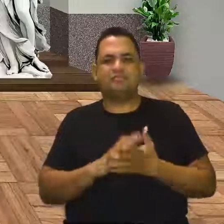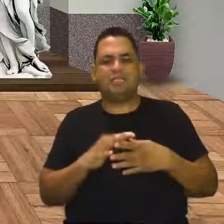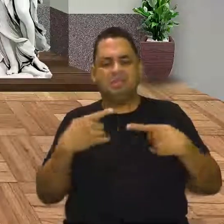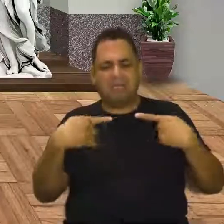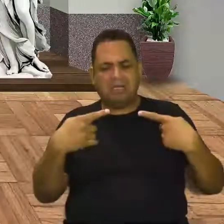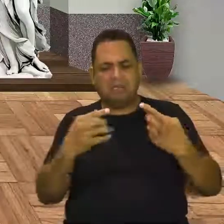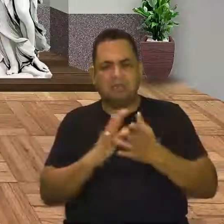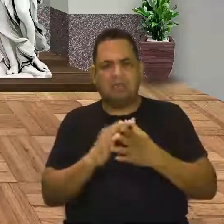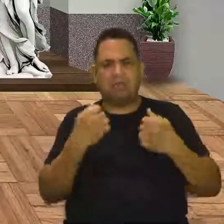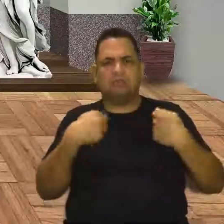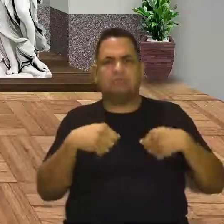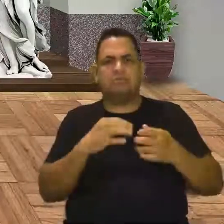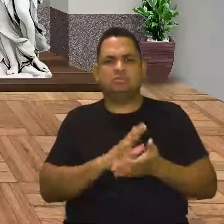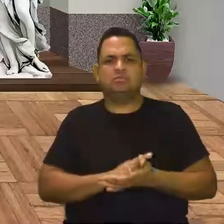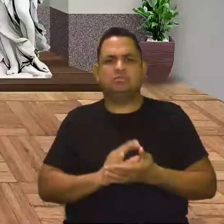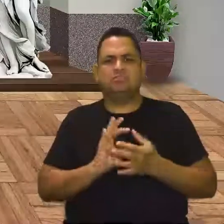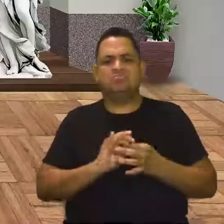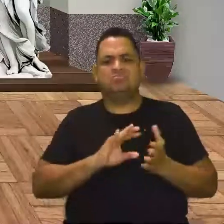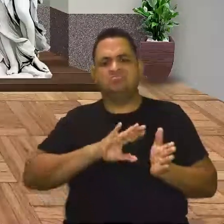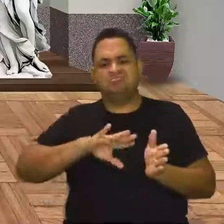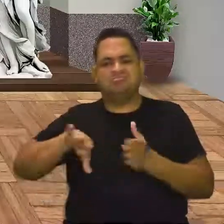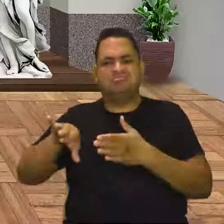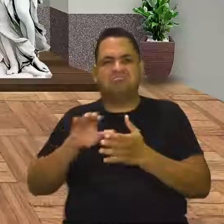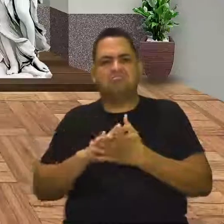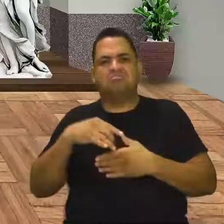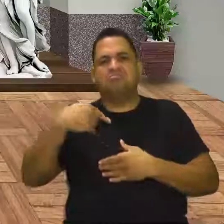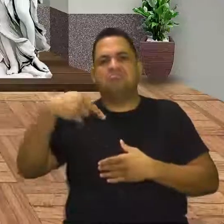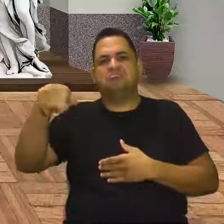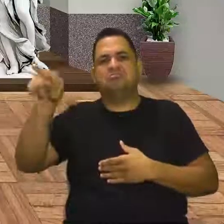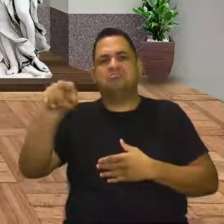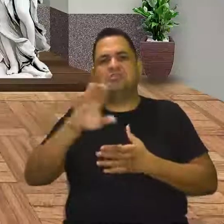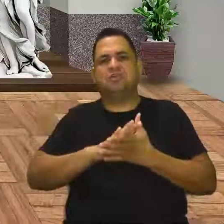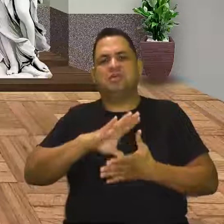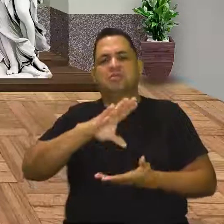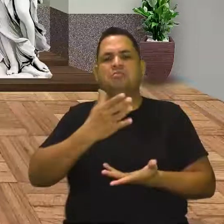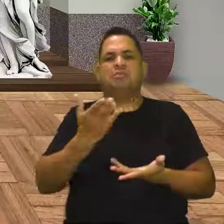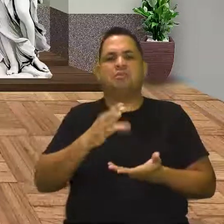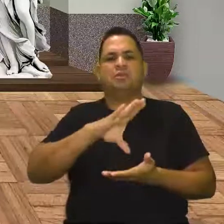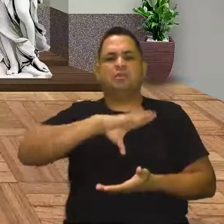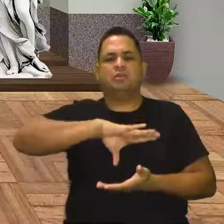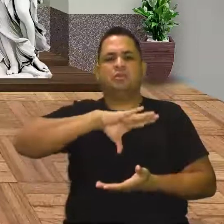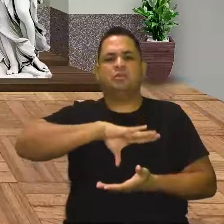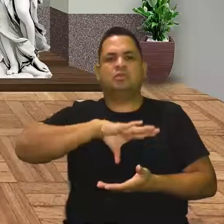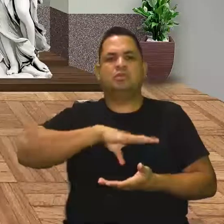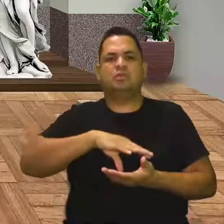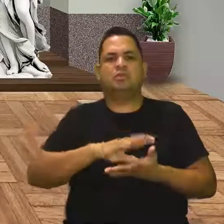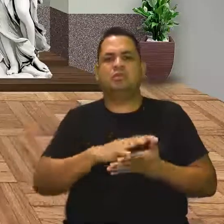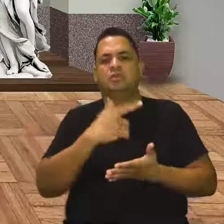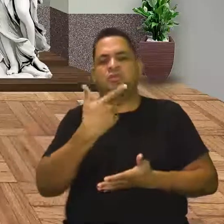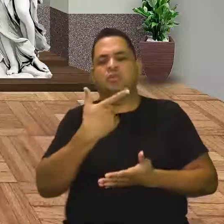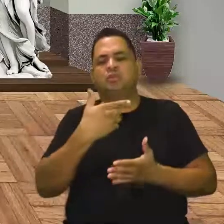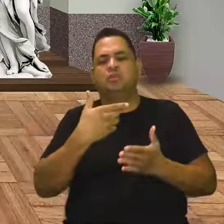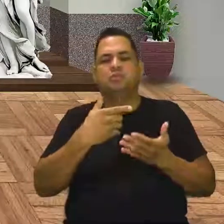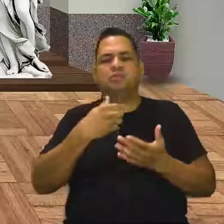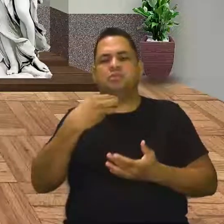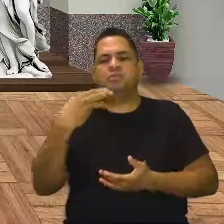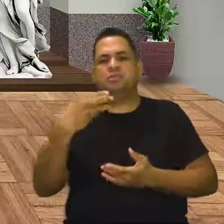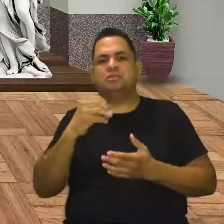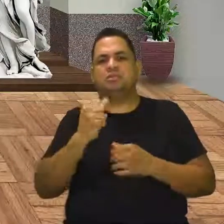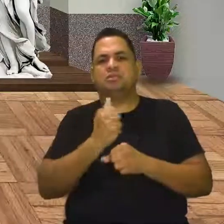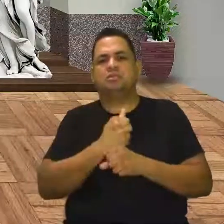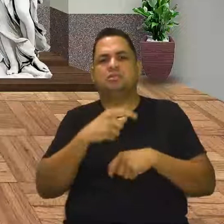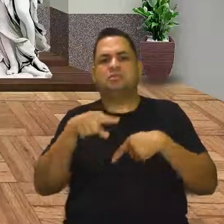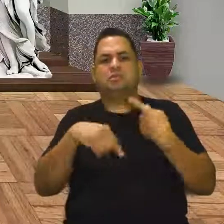poder? Vaza. Dom Pedro foi embora para Portugal. Depois de 2, 3 anos para a memória, ele